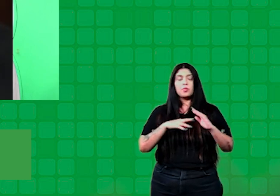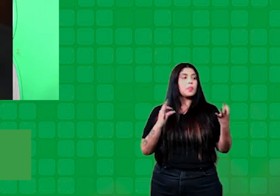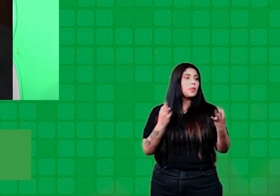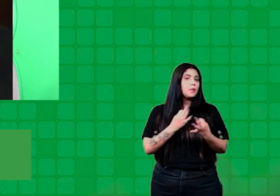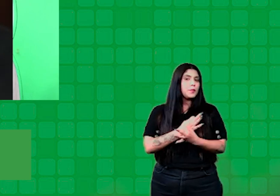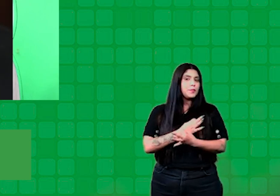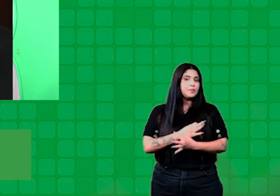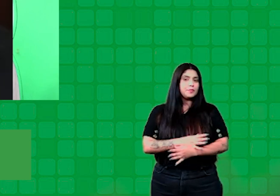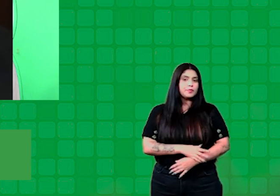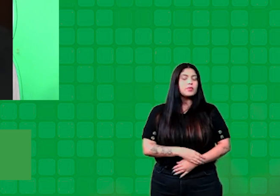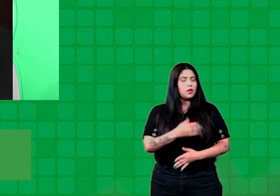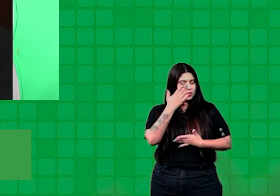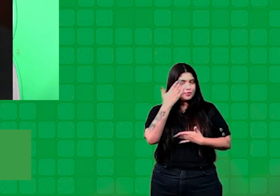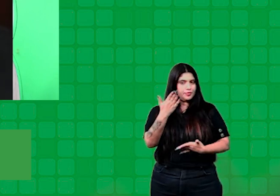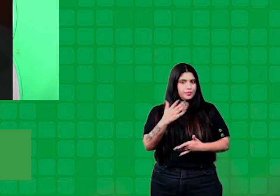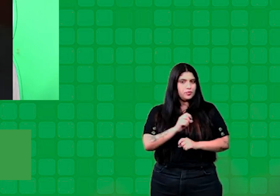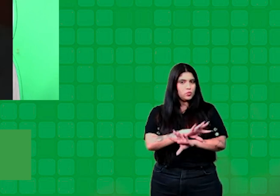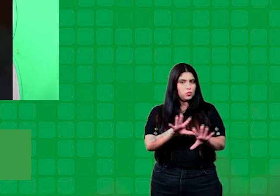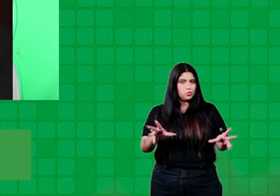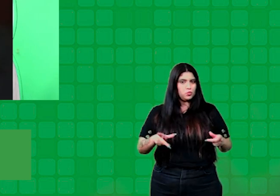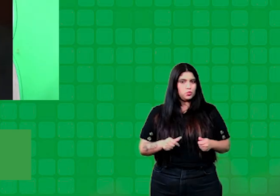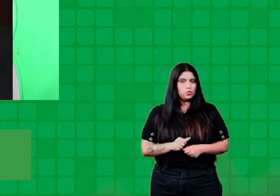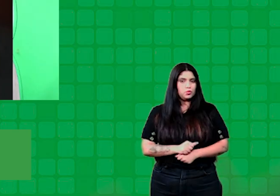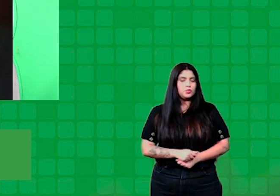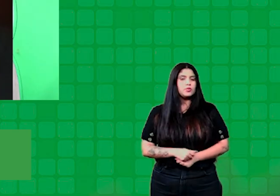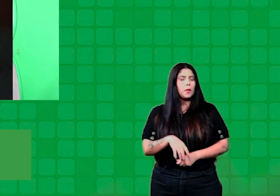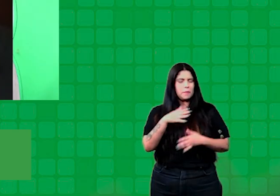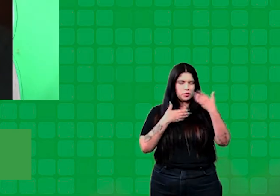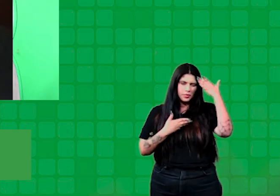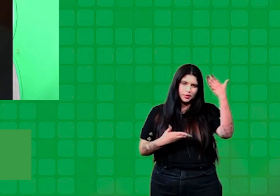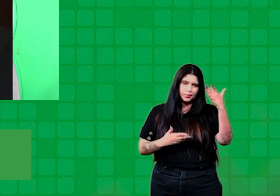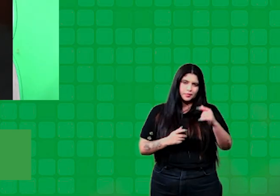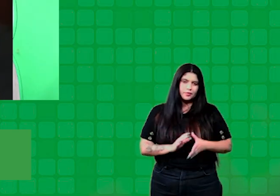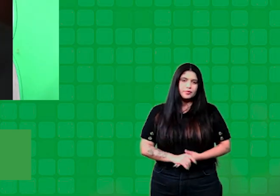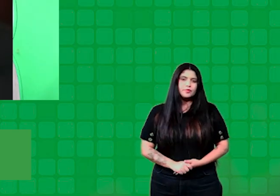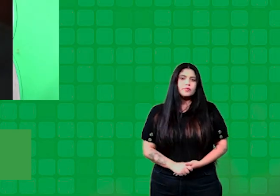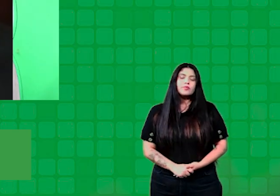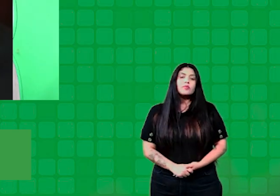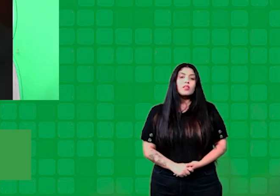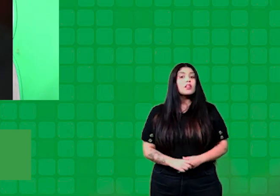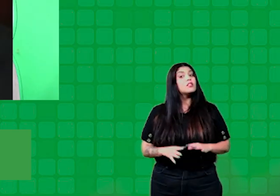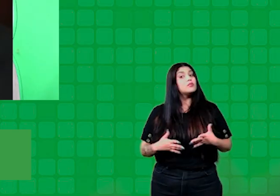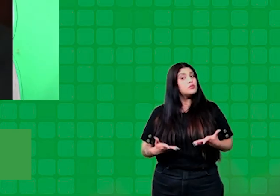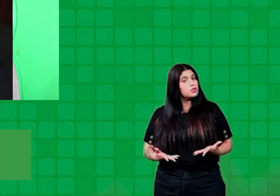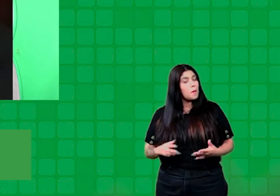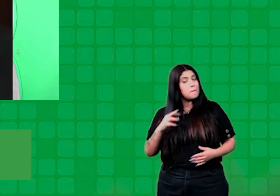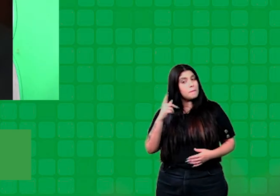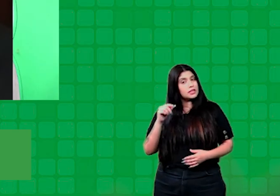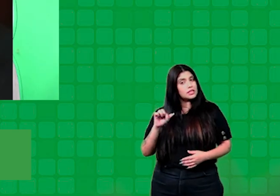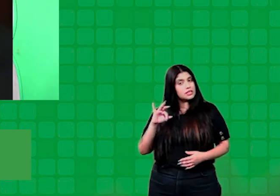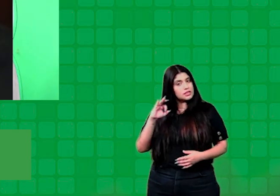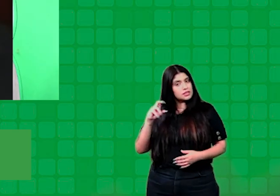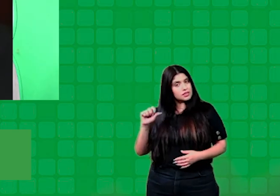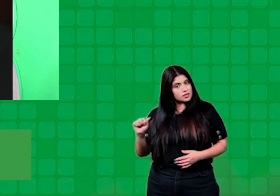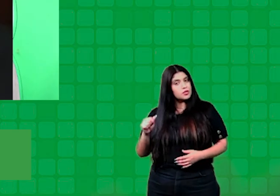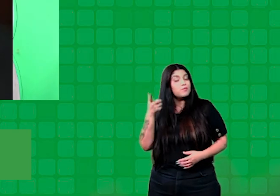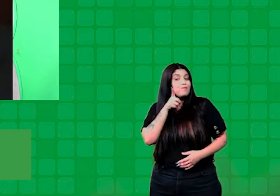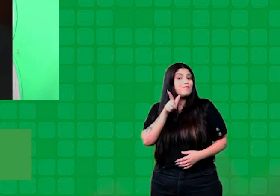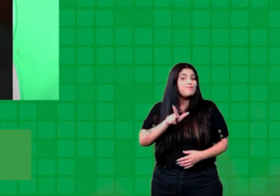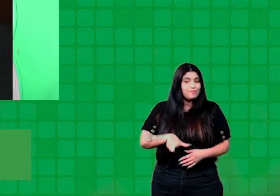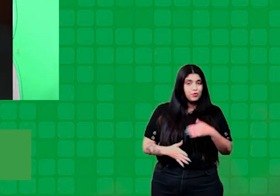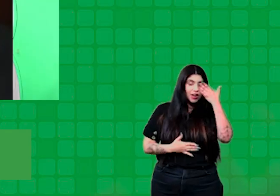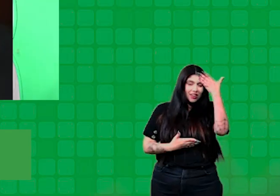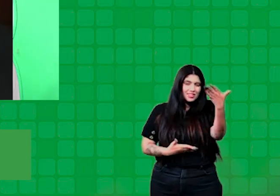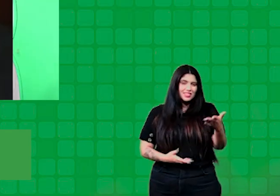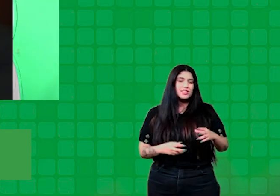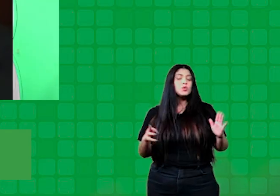Perfeito. Eu agradeço, gente. Muito obrigado. Então, Patrícia, mais uma vez, agradeço a